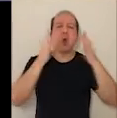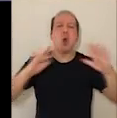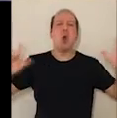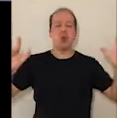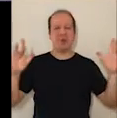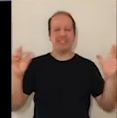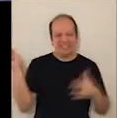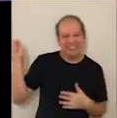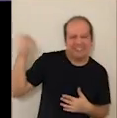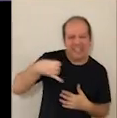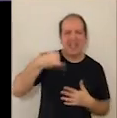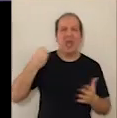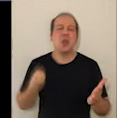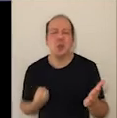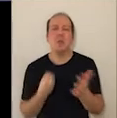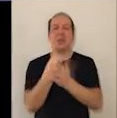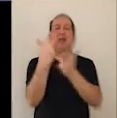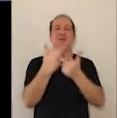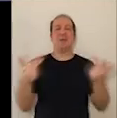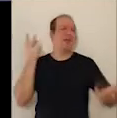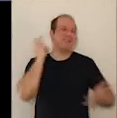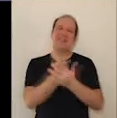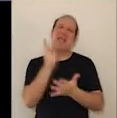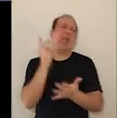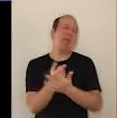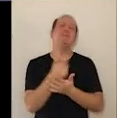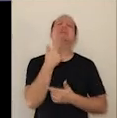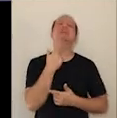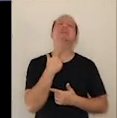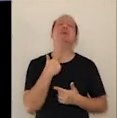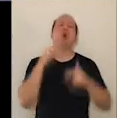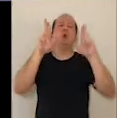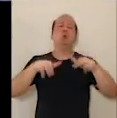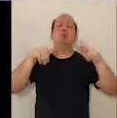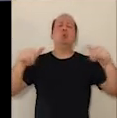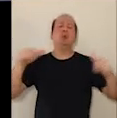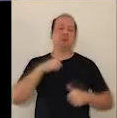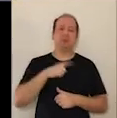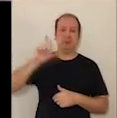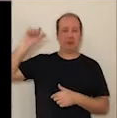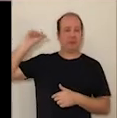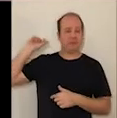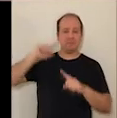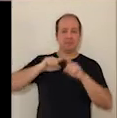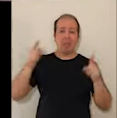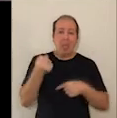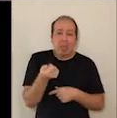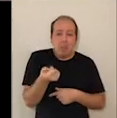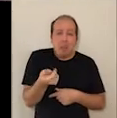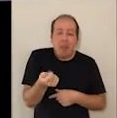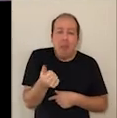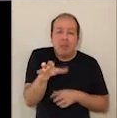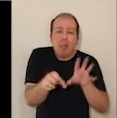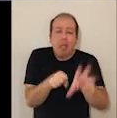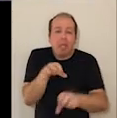mundo. Sim, para comprar as coisas que sempre desejei e nunca tive. Enfia as mãos na arca, faz tinir as moedas e